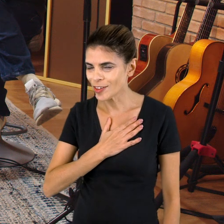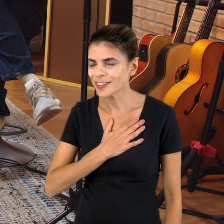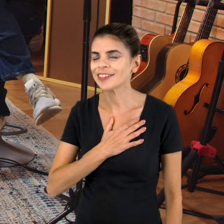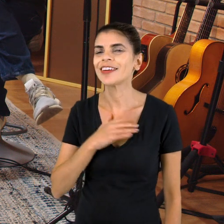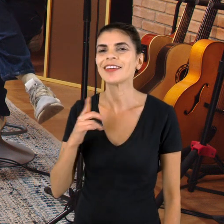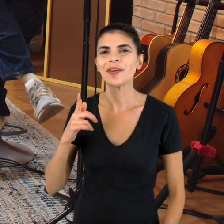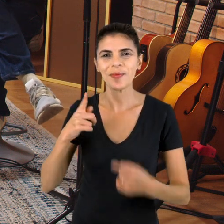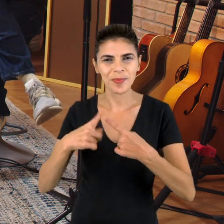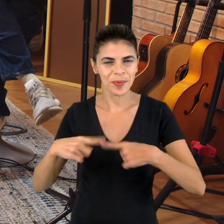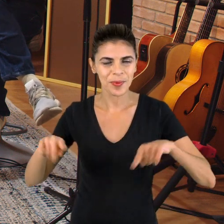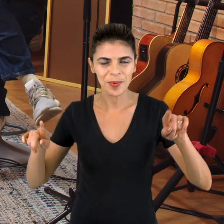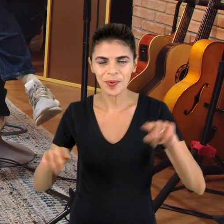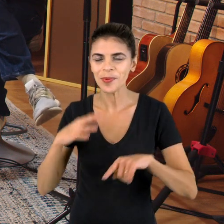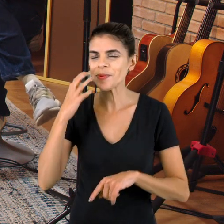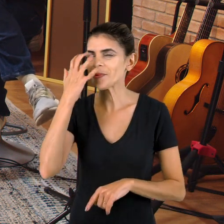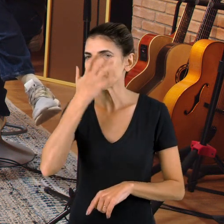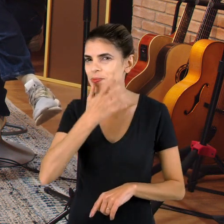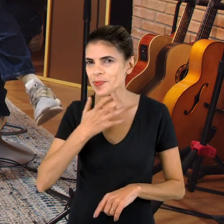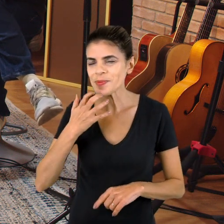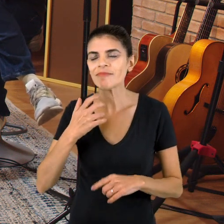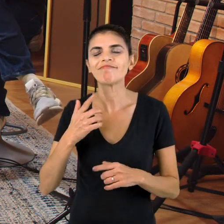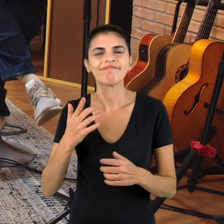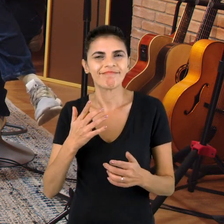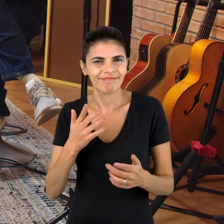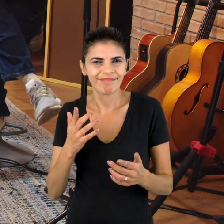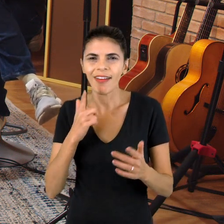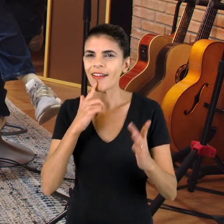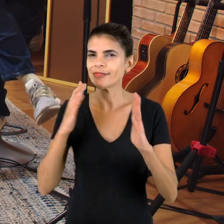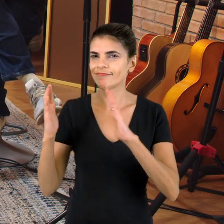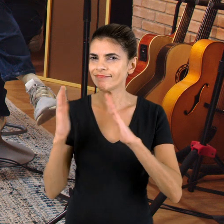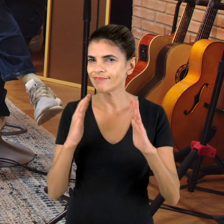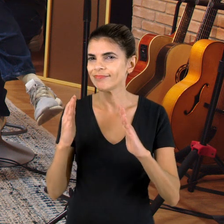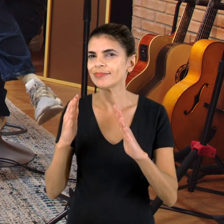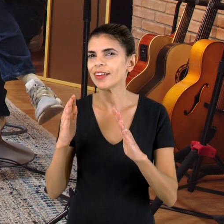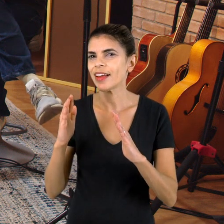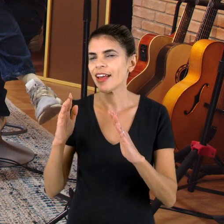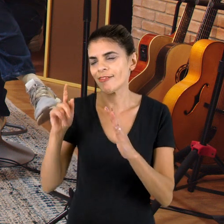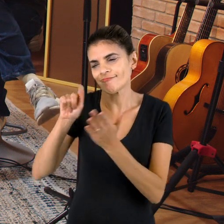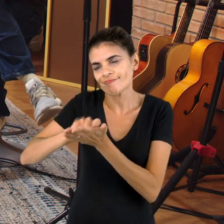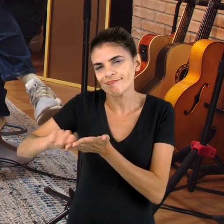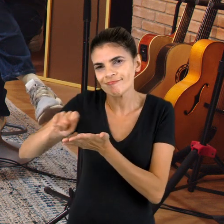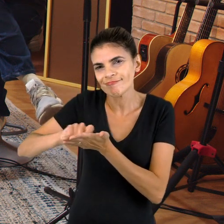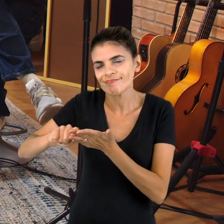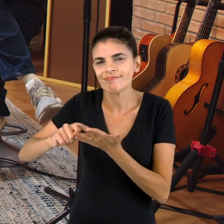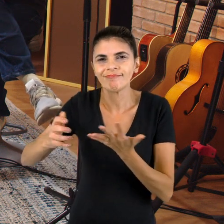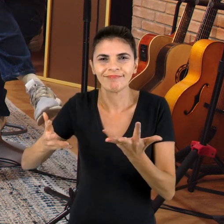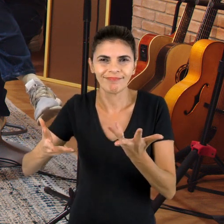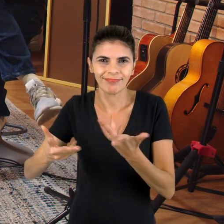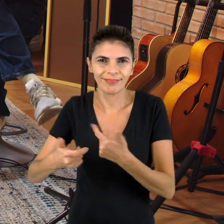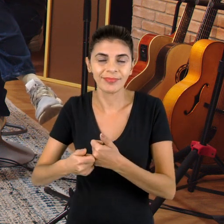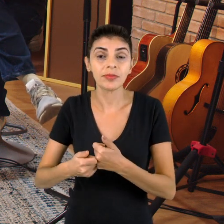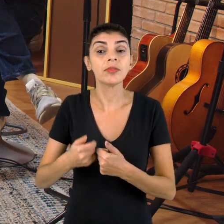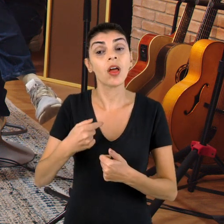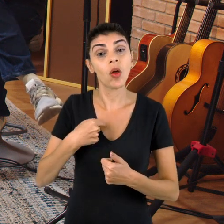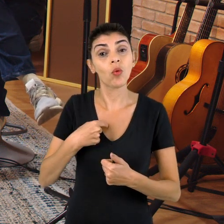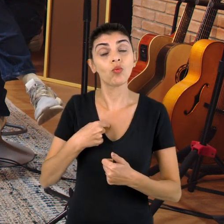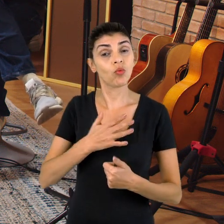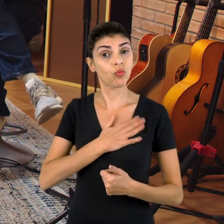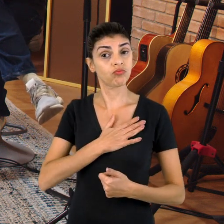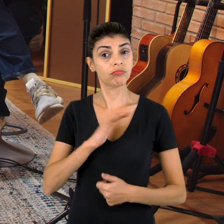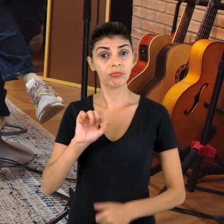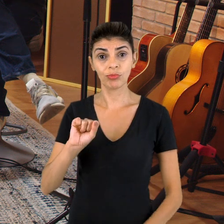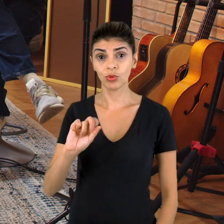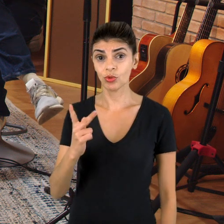genial. É genial essa música. Ele com rancor, aquela versão deles. É genial, né? E aí eu tocava isso no meu